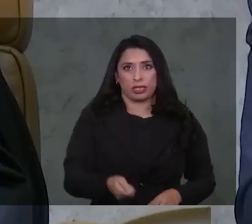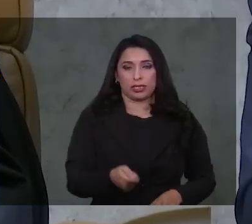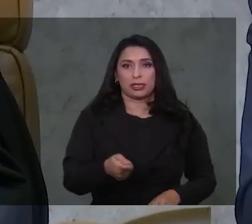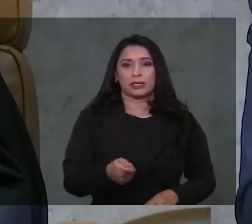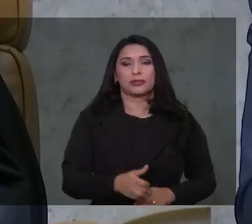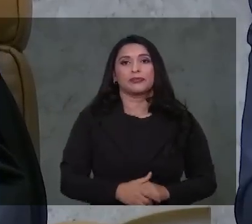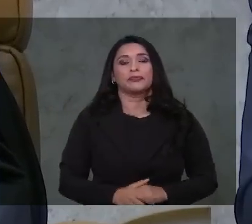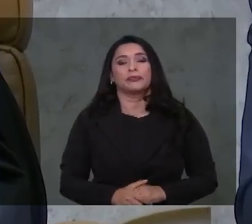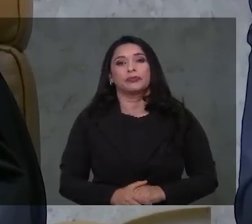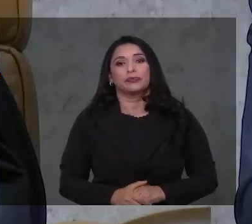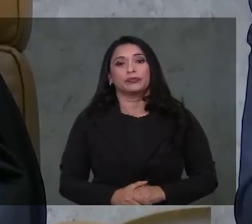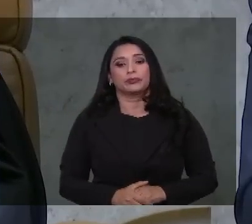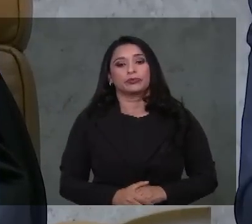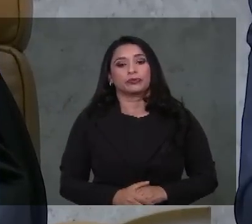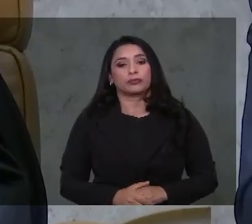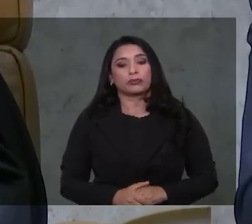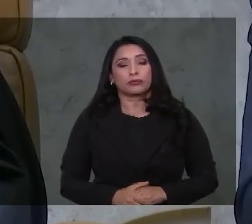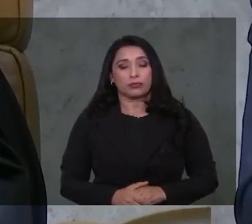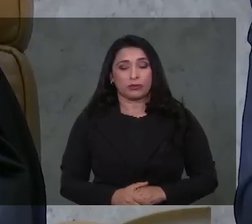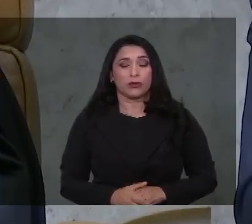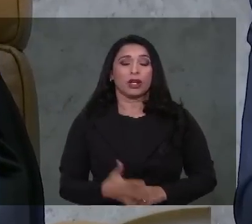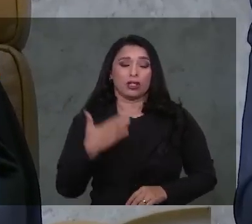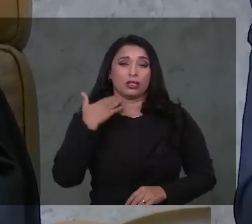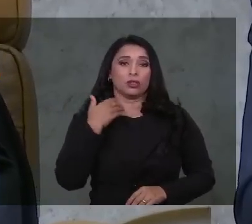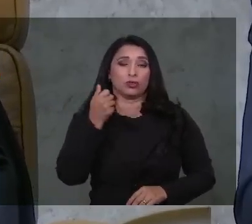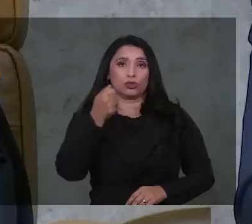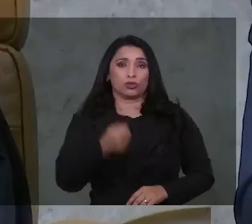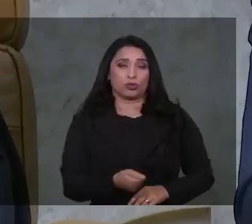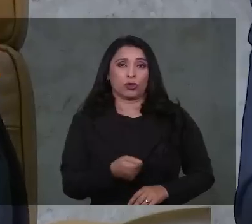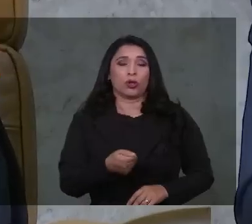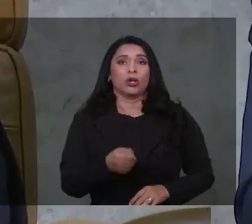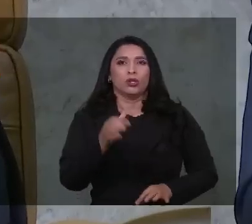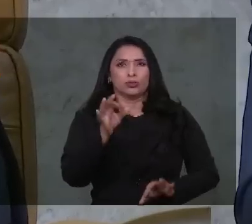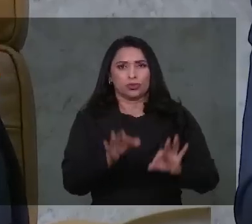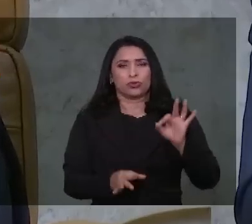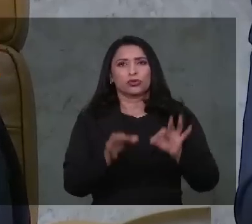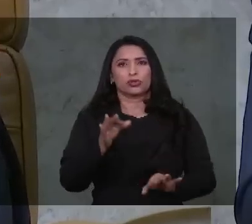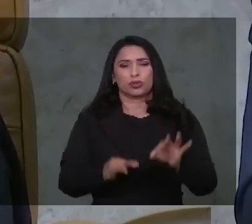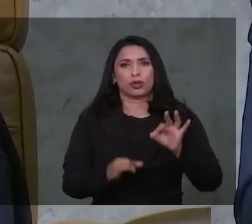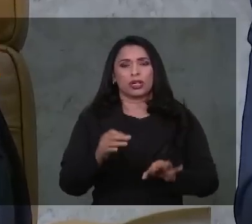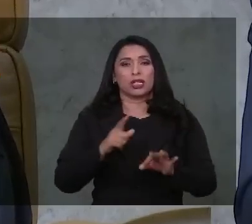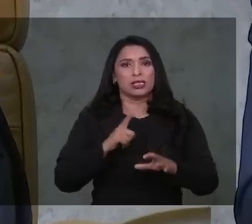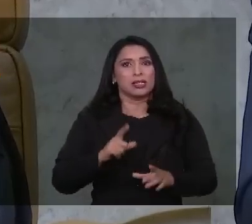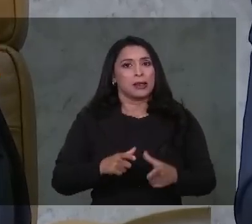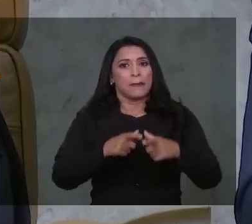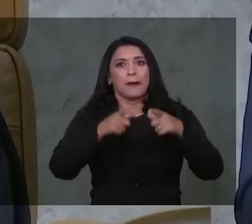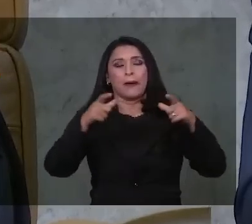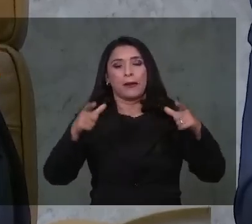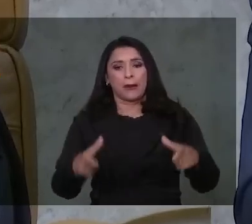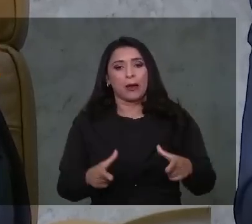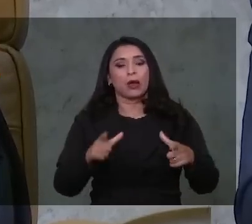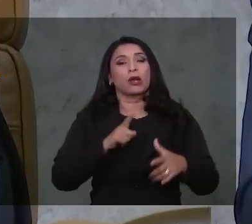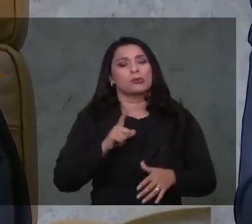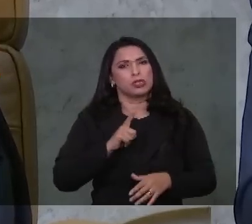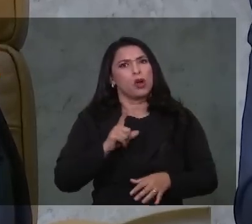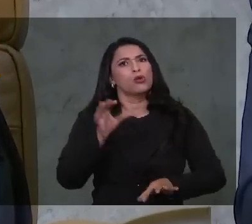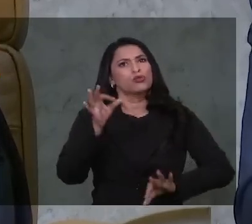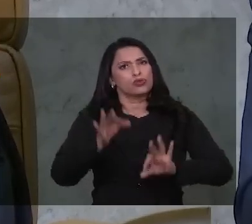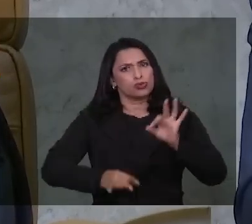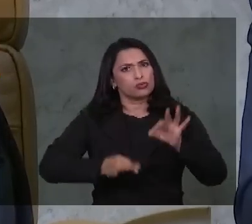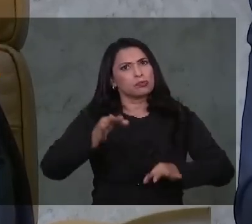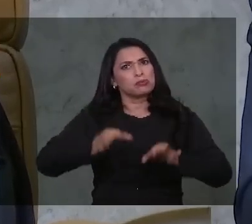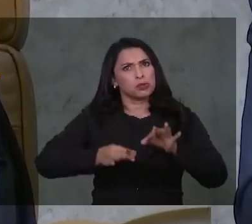magistratura, provavelmente, a instituição de maior capilaridade de todo o país. Juízes bem